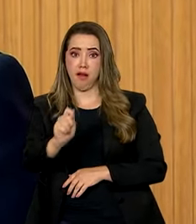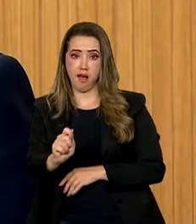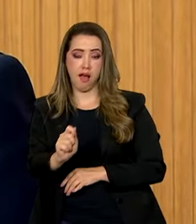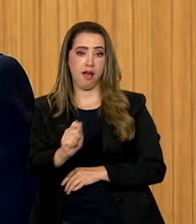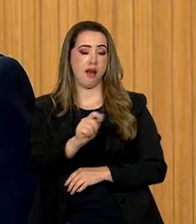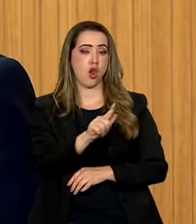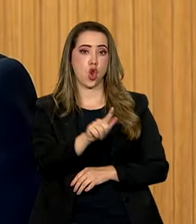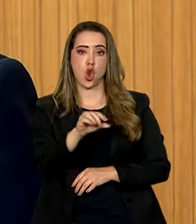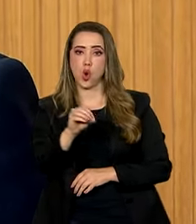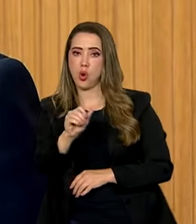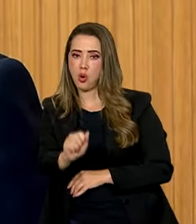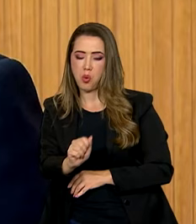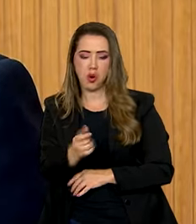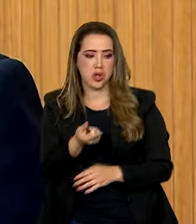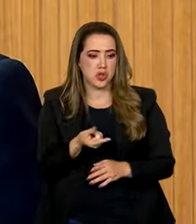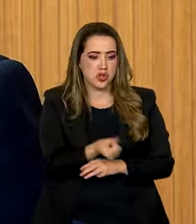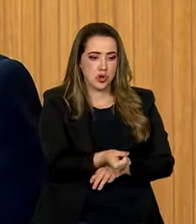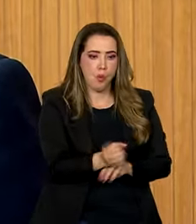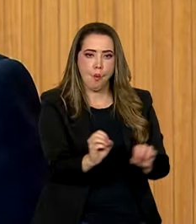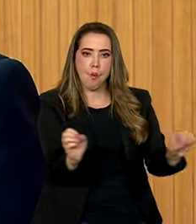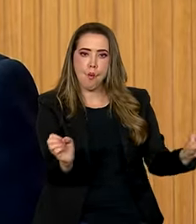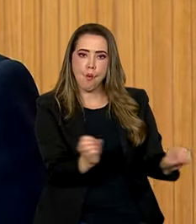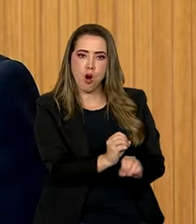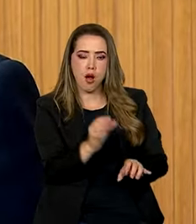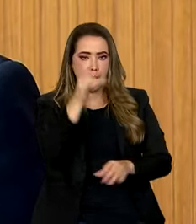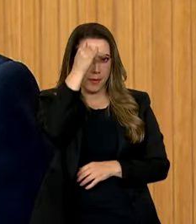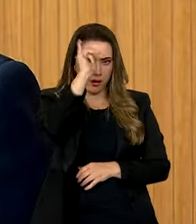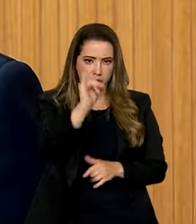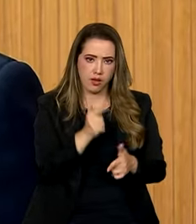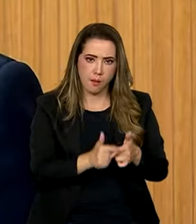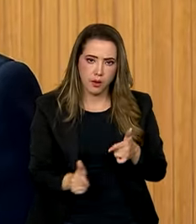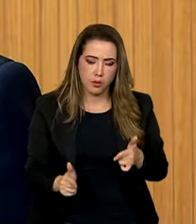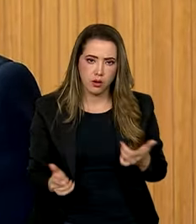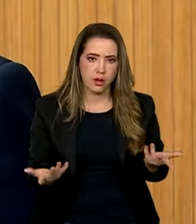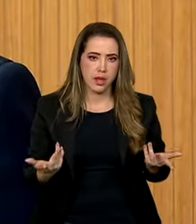houve um esvaziamento de recursos financeiros, orçamentários e de pessoas.